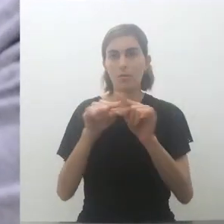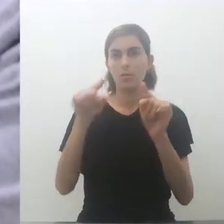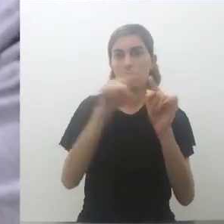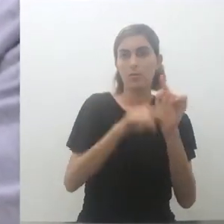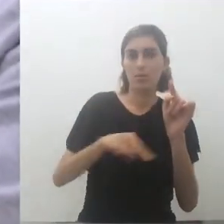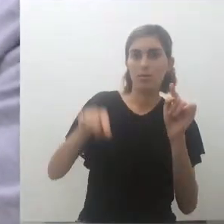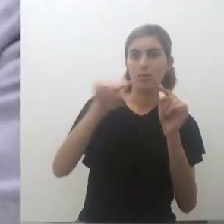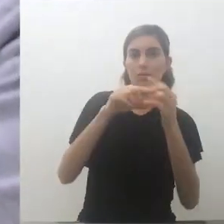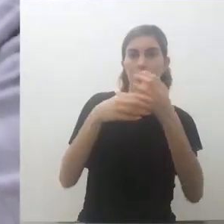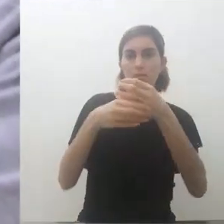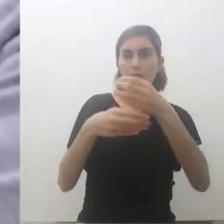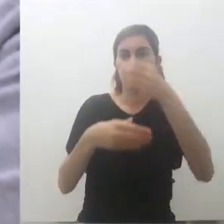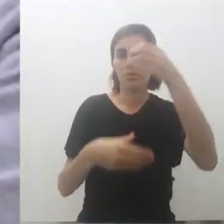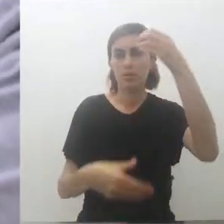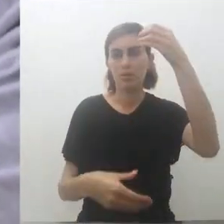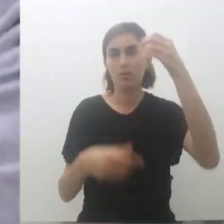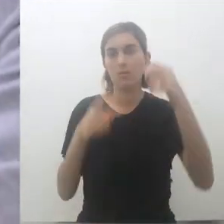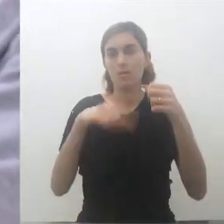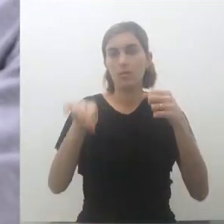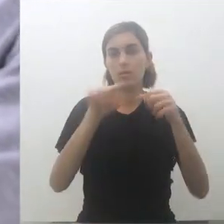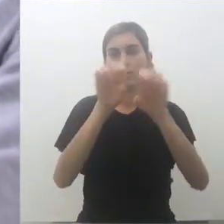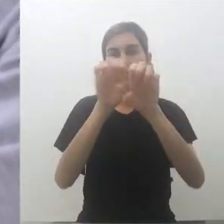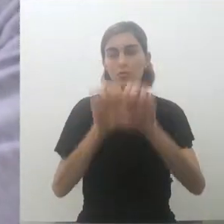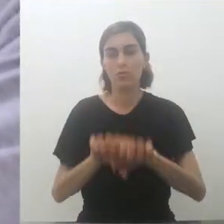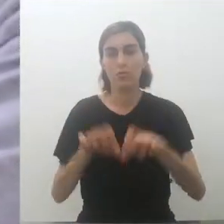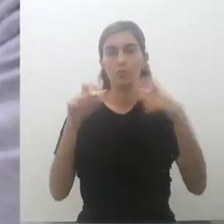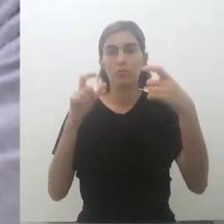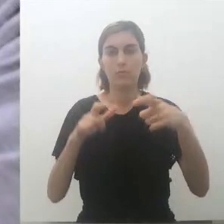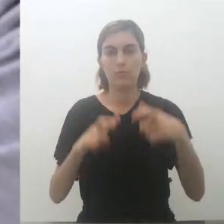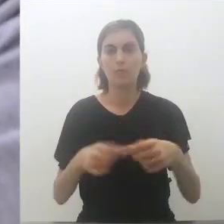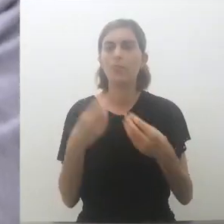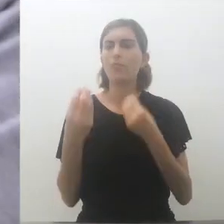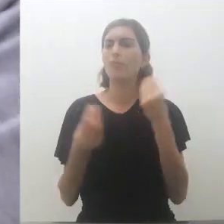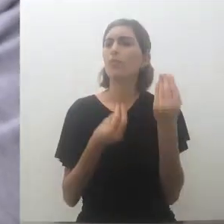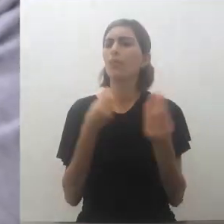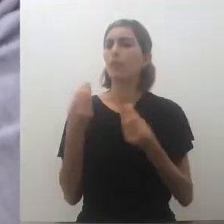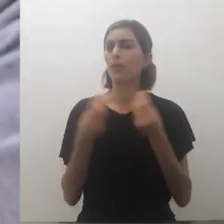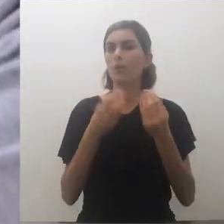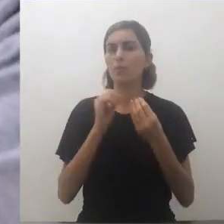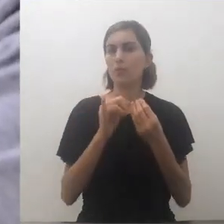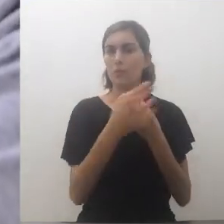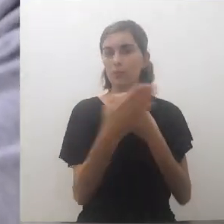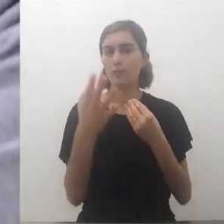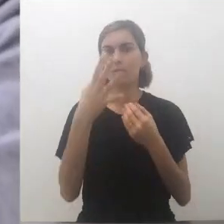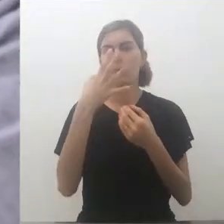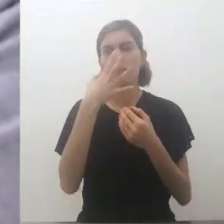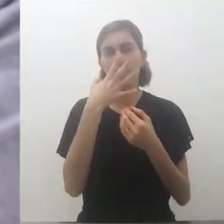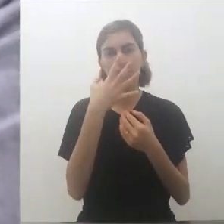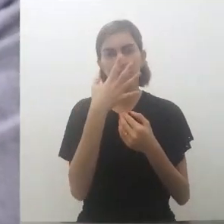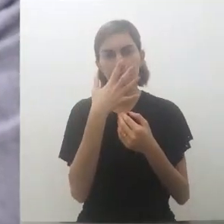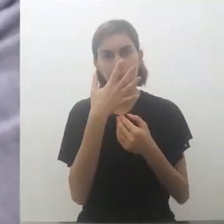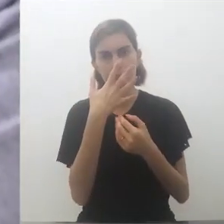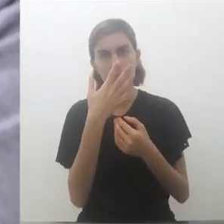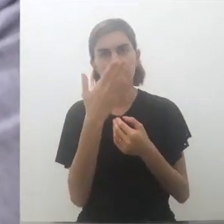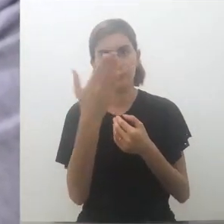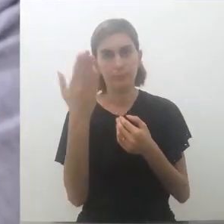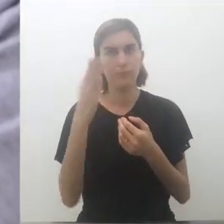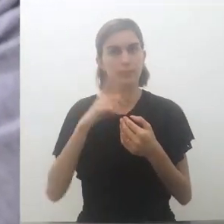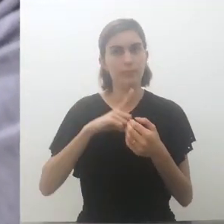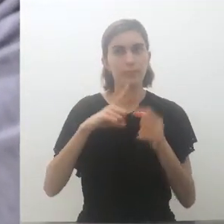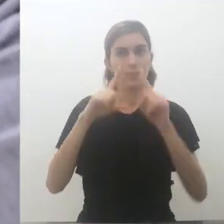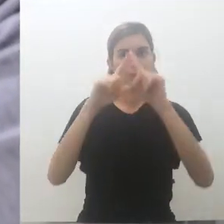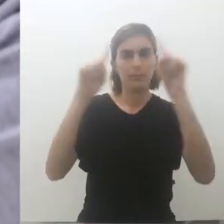que vão estruturar o ambiente. Como assim? Se você observar, aqui ele irá se transformar